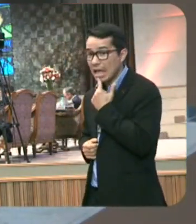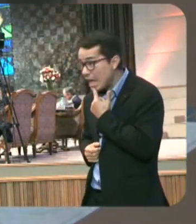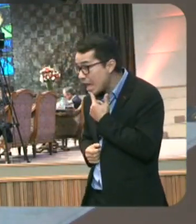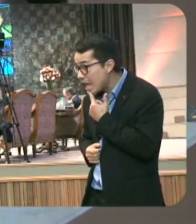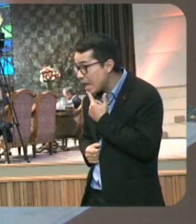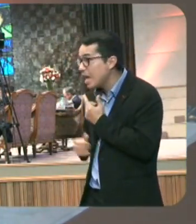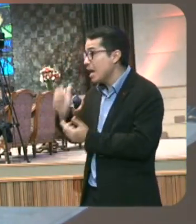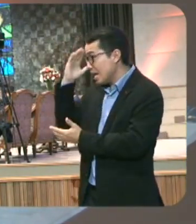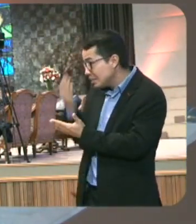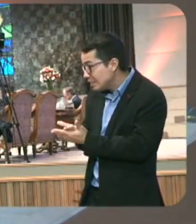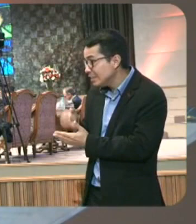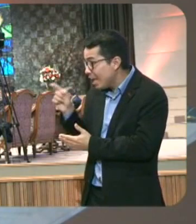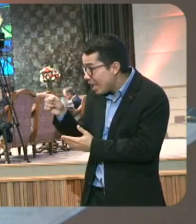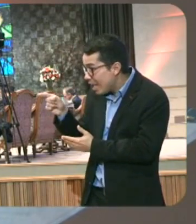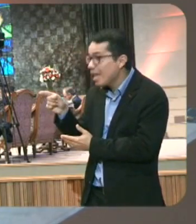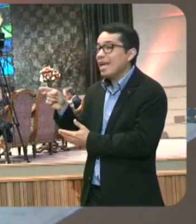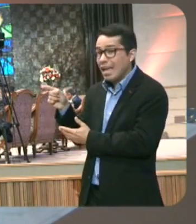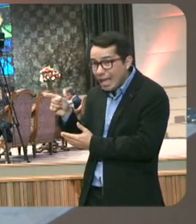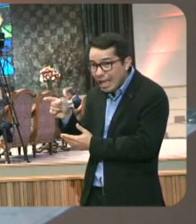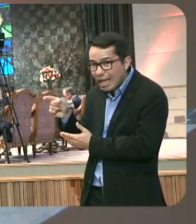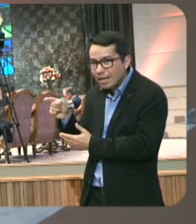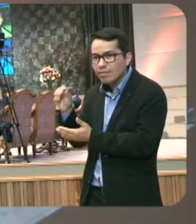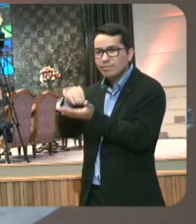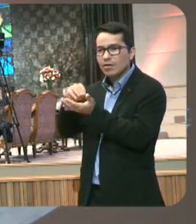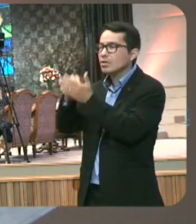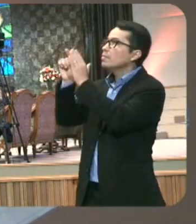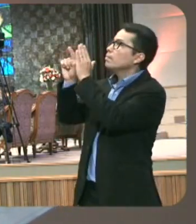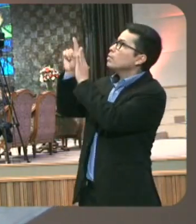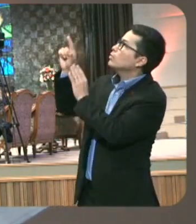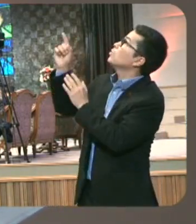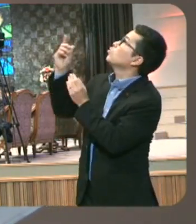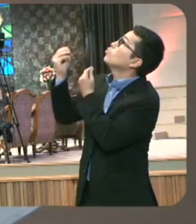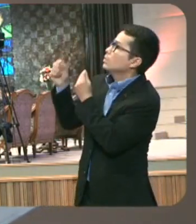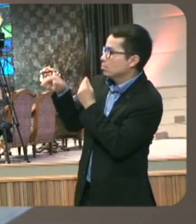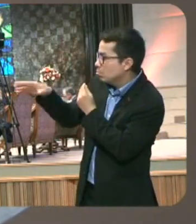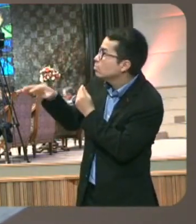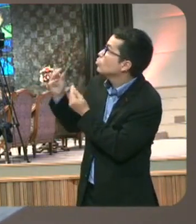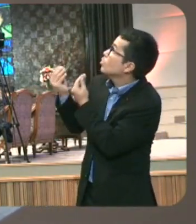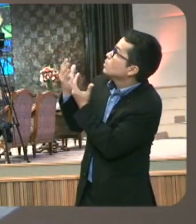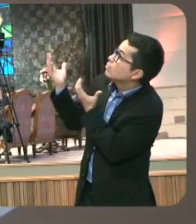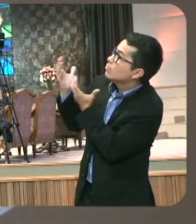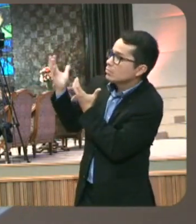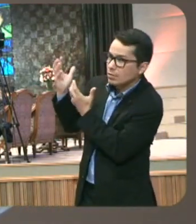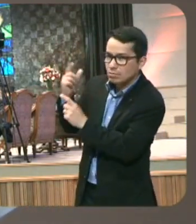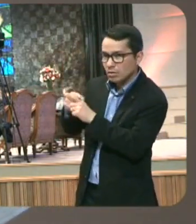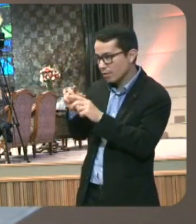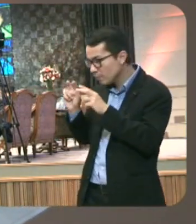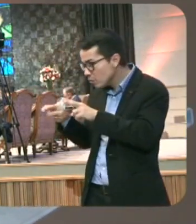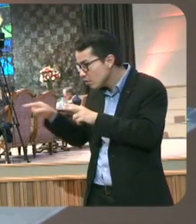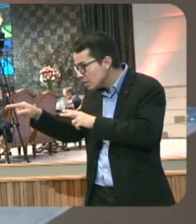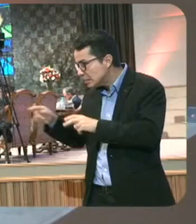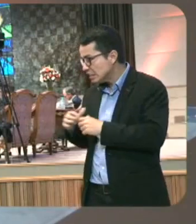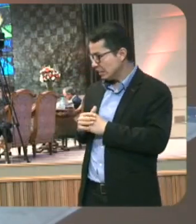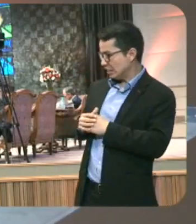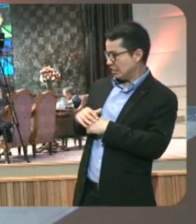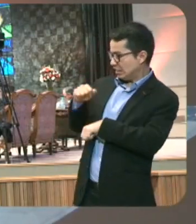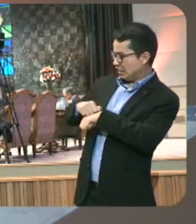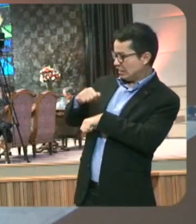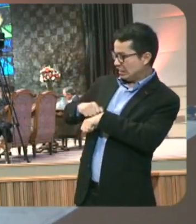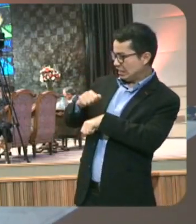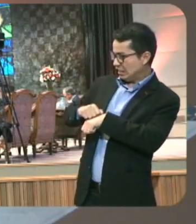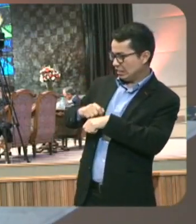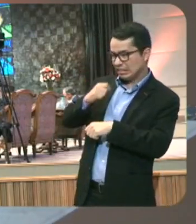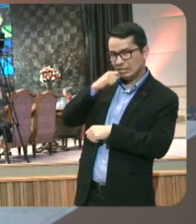a palavra das pessoas, o odre, o pão bolorento, e eles tomaram a decisão